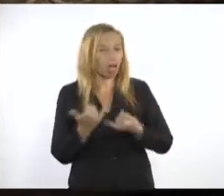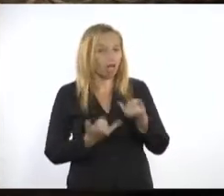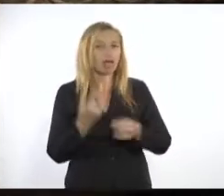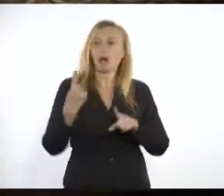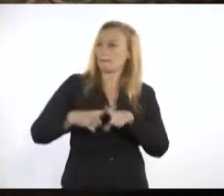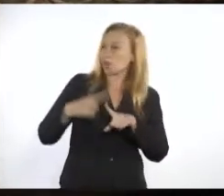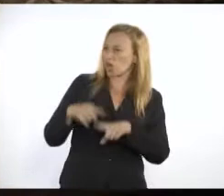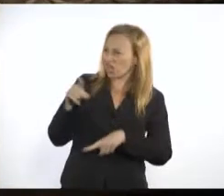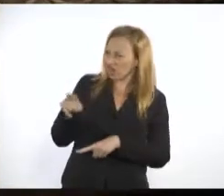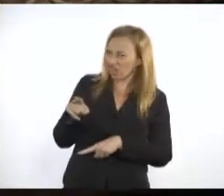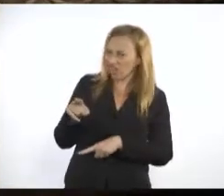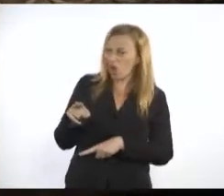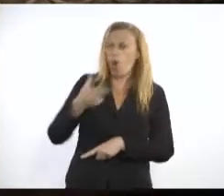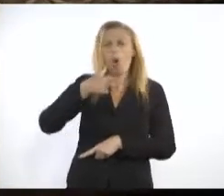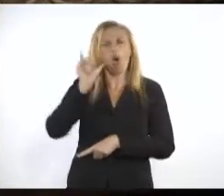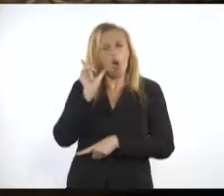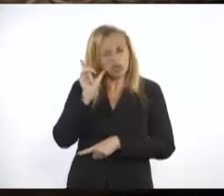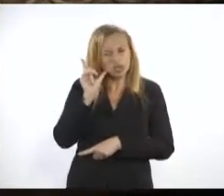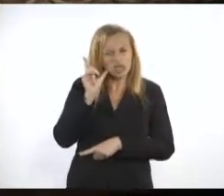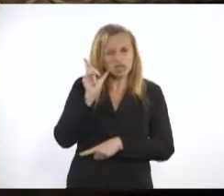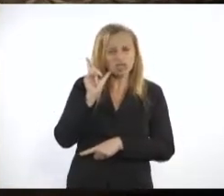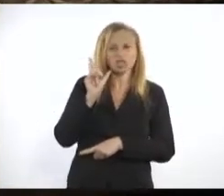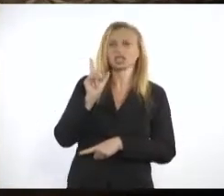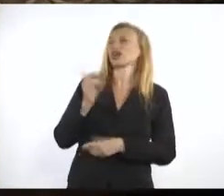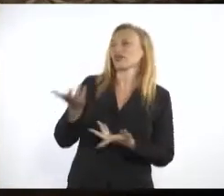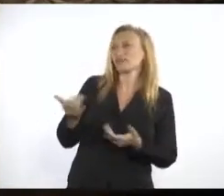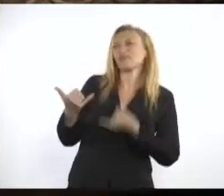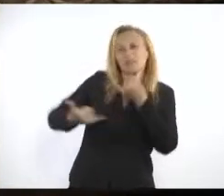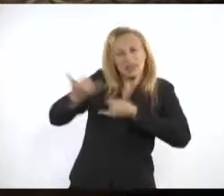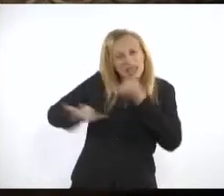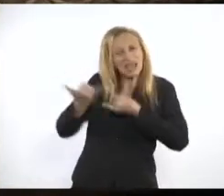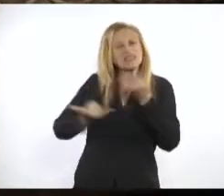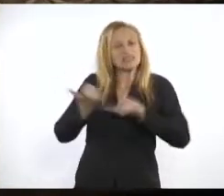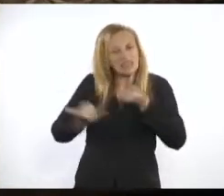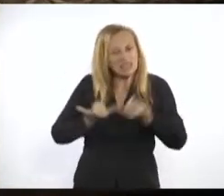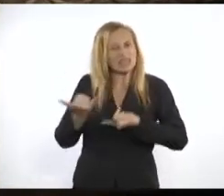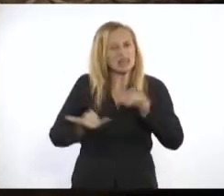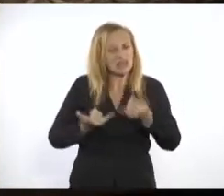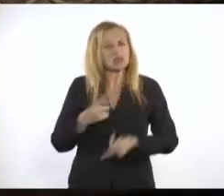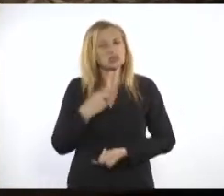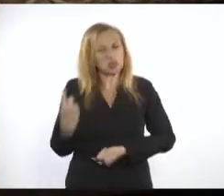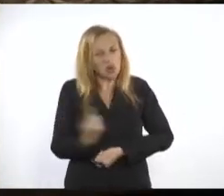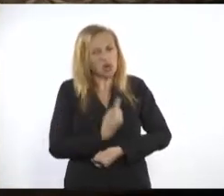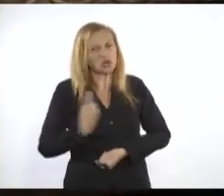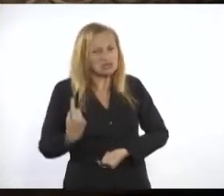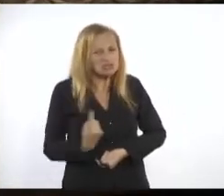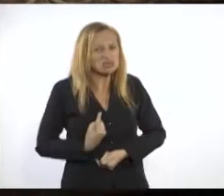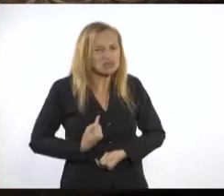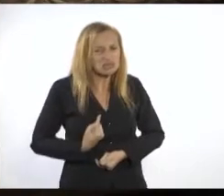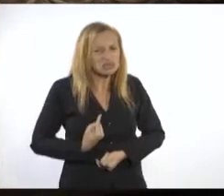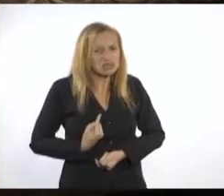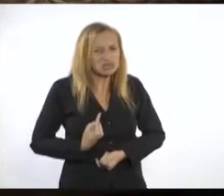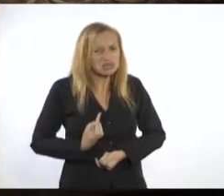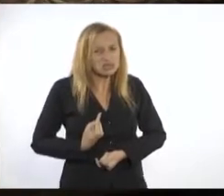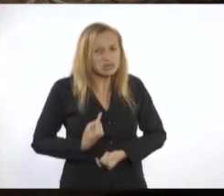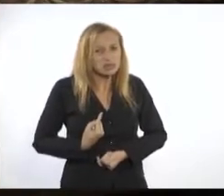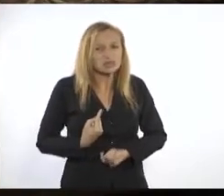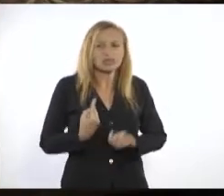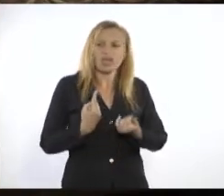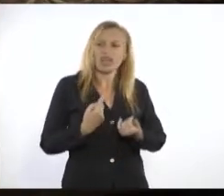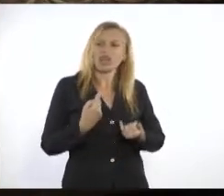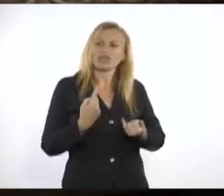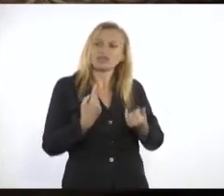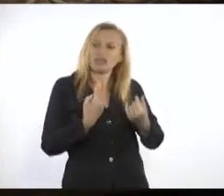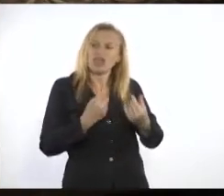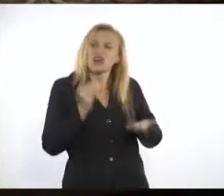aquela sabatina de ontem foi uma chacota com a cara do Legislativo Estadual. Foi uma chacota,